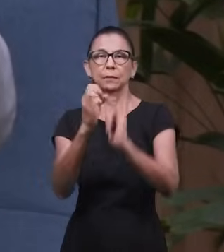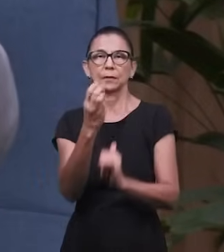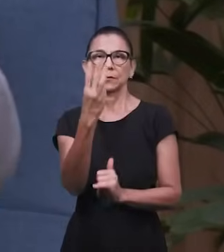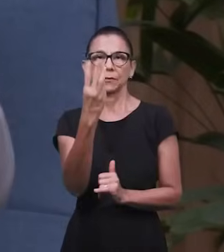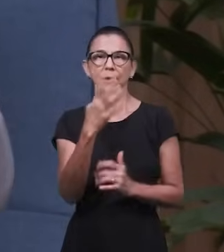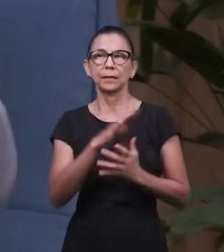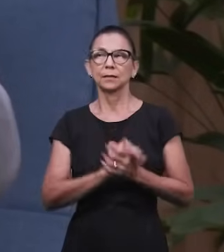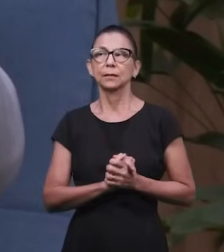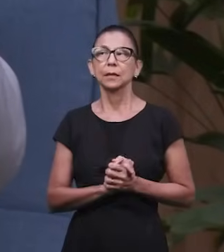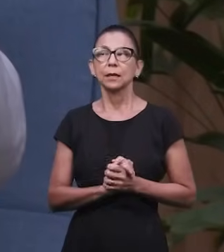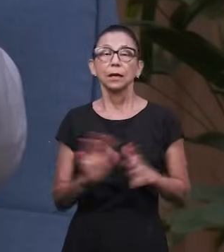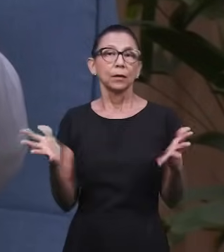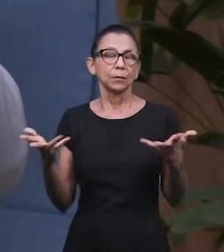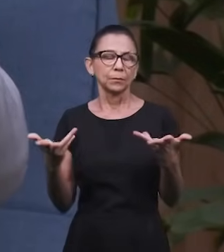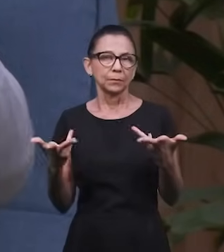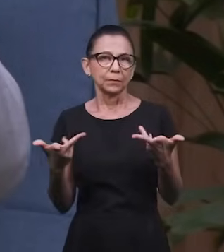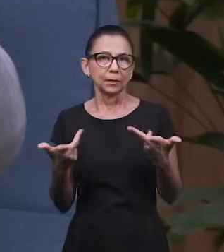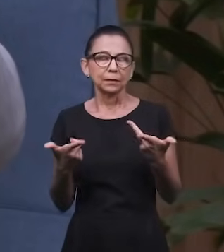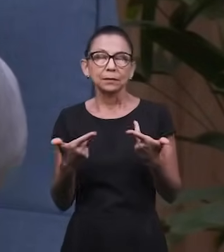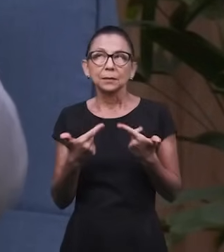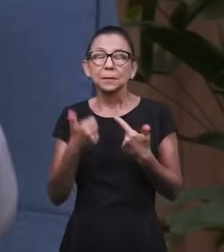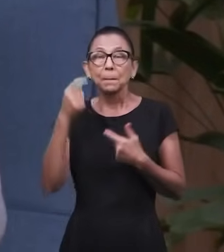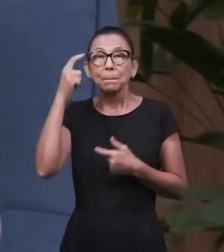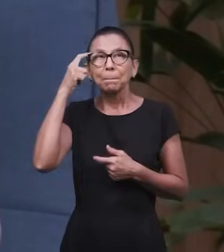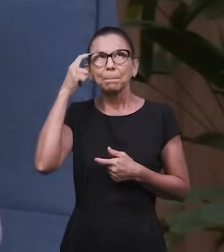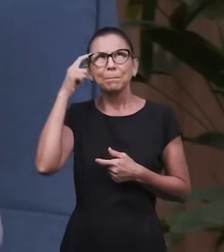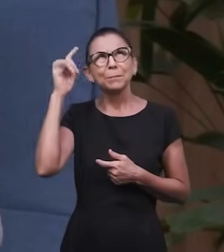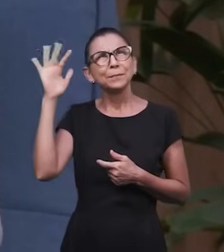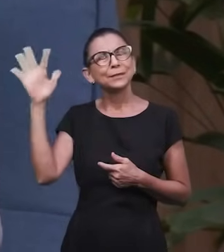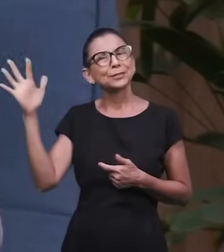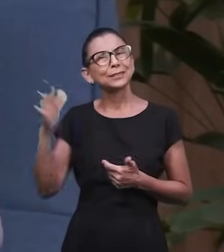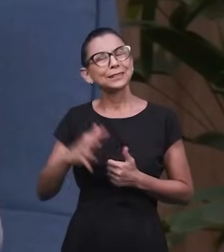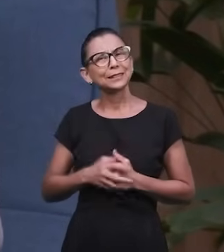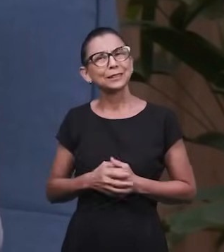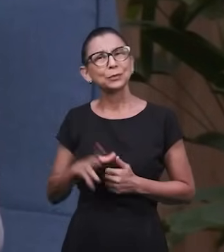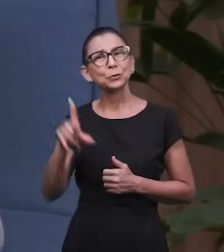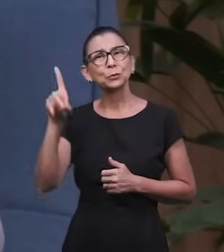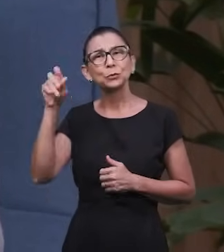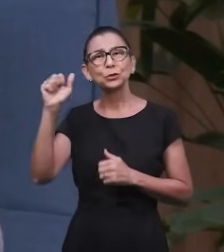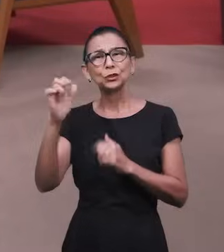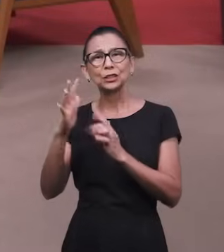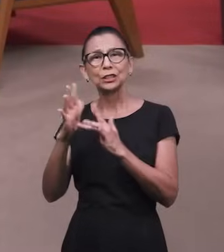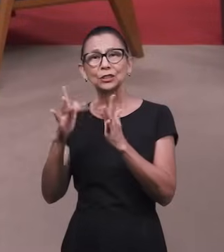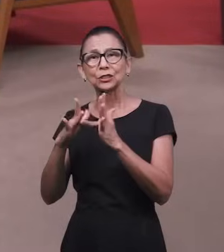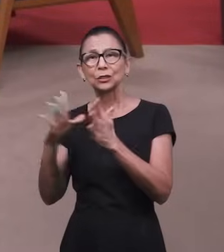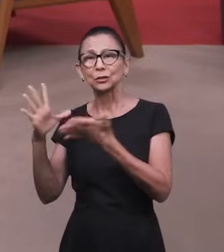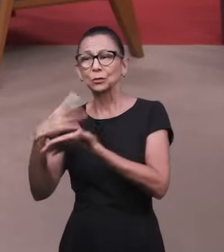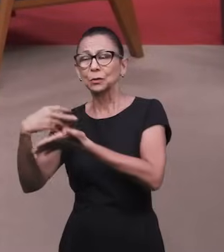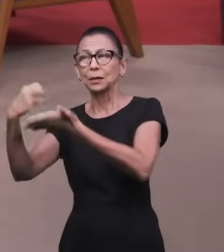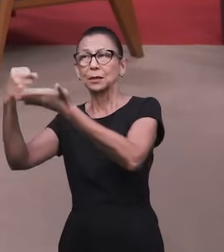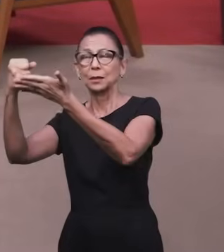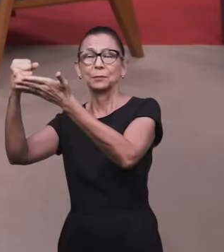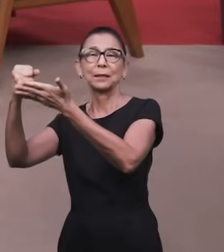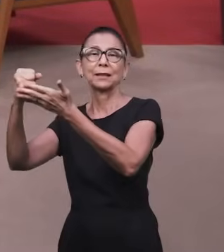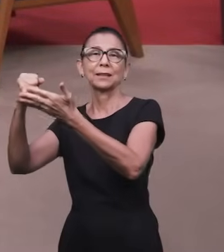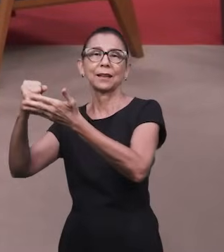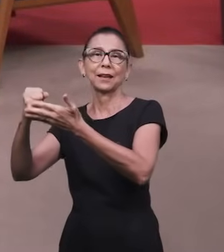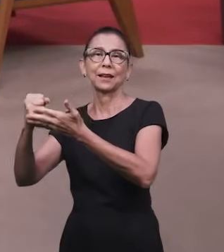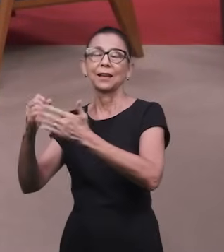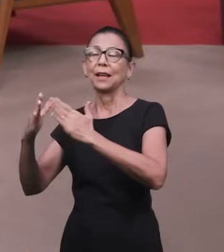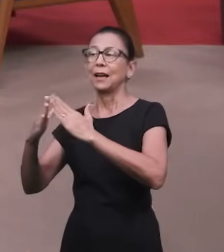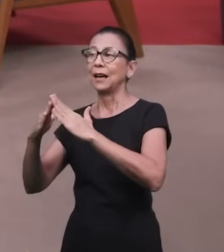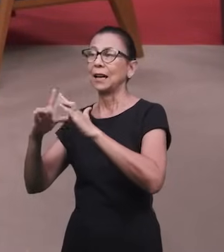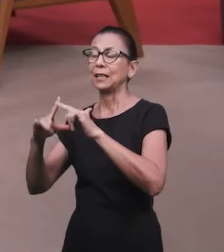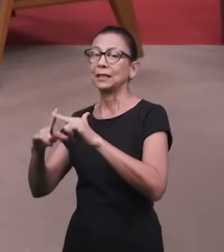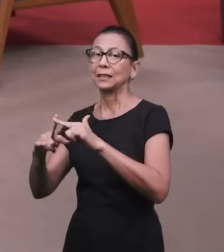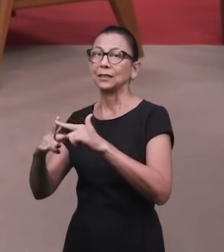mais será, né, o momento em que no abrir e fechar de olhos Glórias a Deus. nós estivermos com o Senhor Jesus. Bendito seja o nome do Senhor. Se esse evento nos